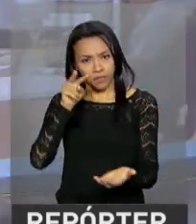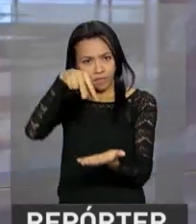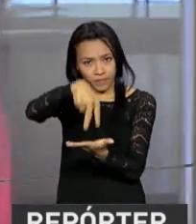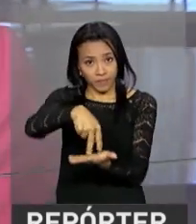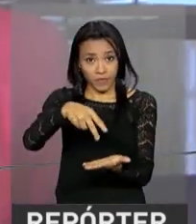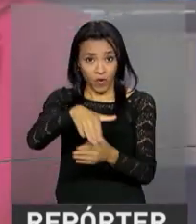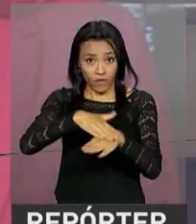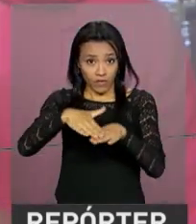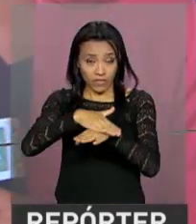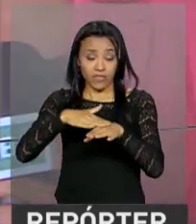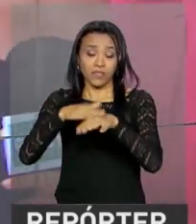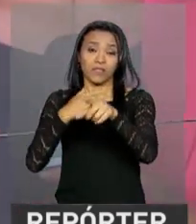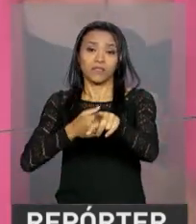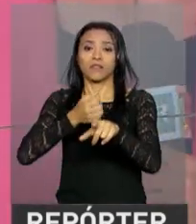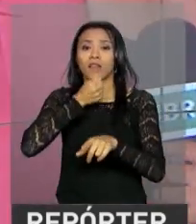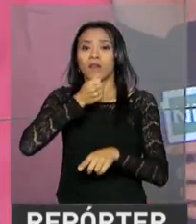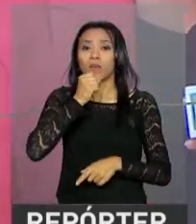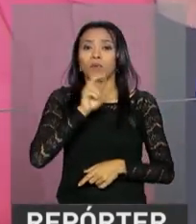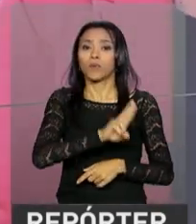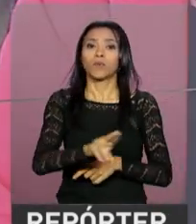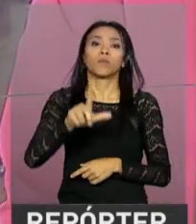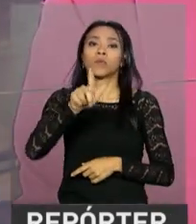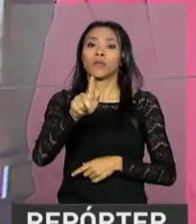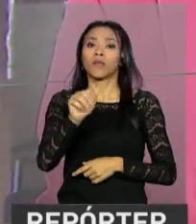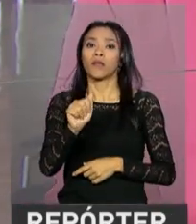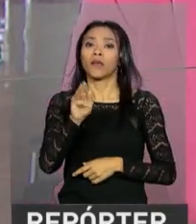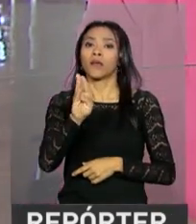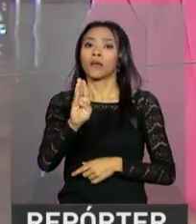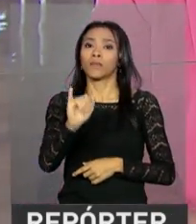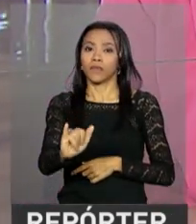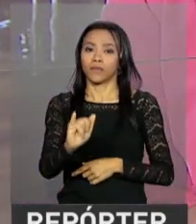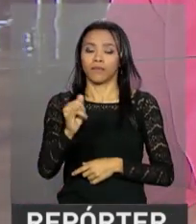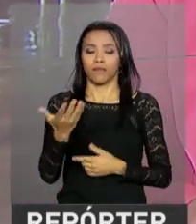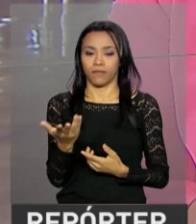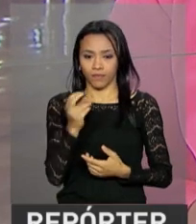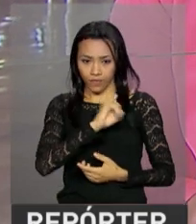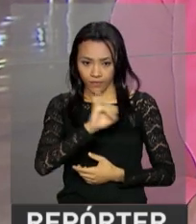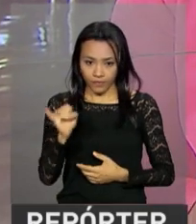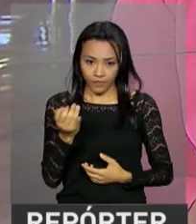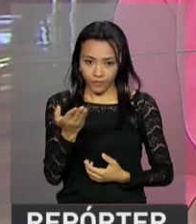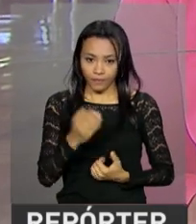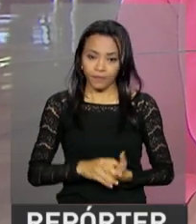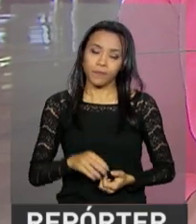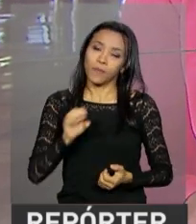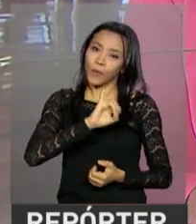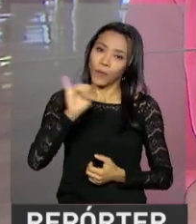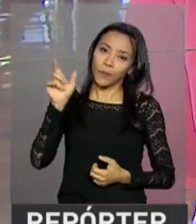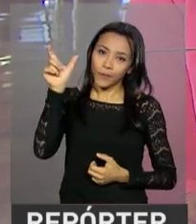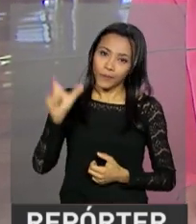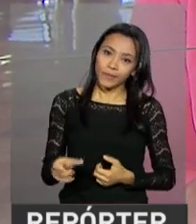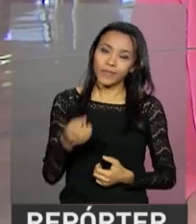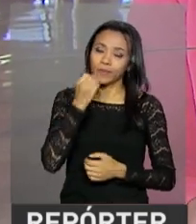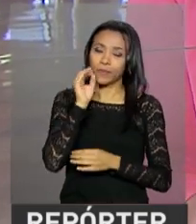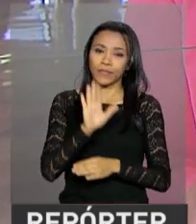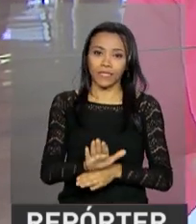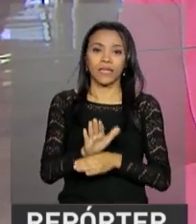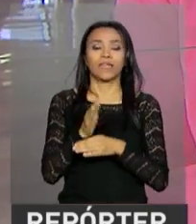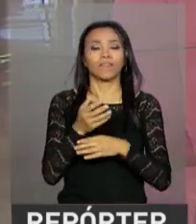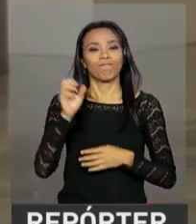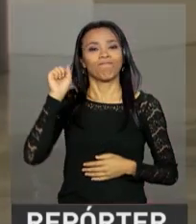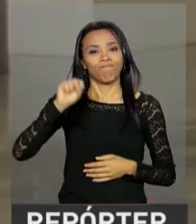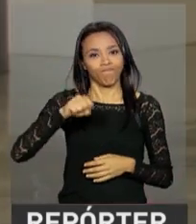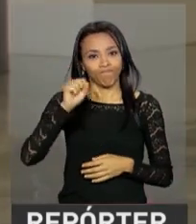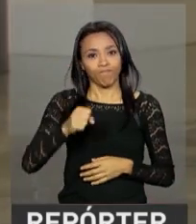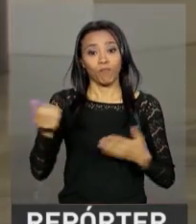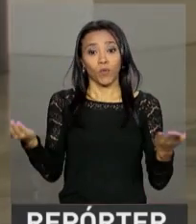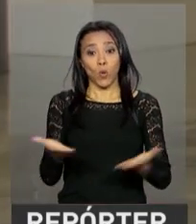conversar com a Gabriela Noronha, que está lá no Palácio. Oi, Gabi. Oi, Leandro. Boa tarde. É isso